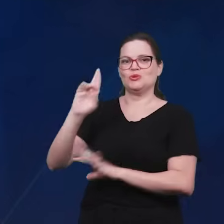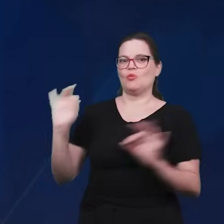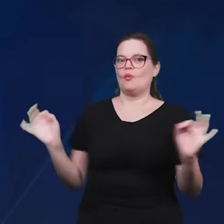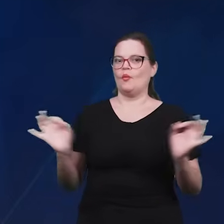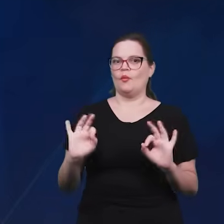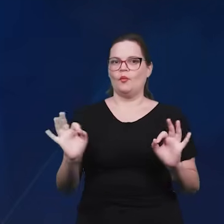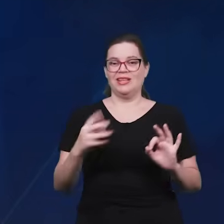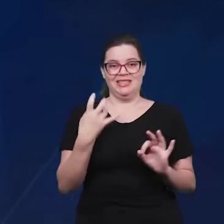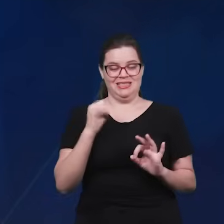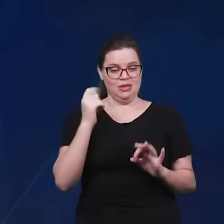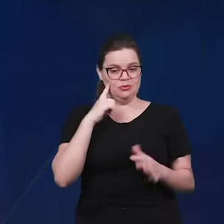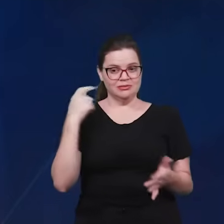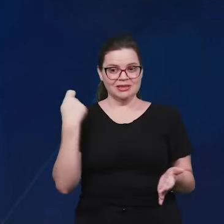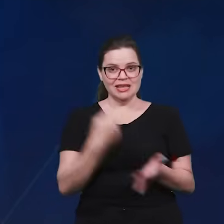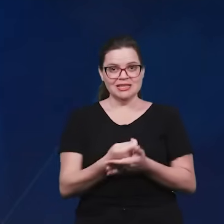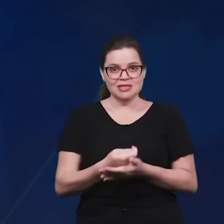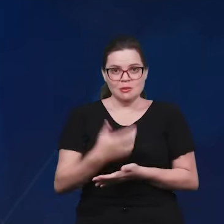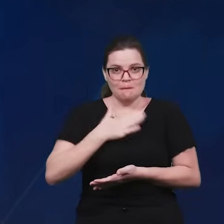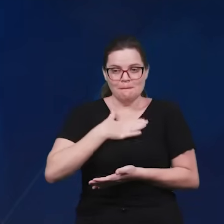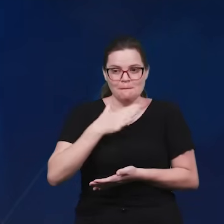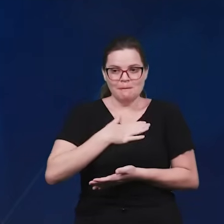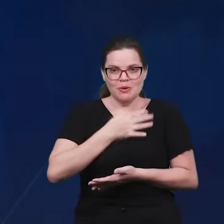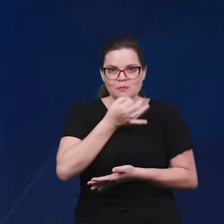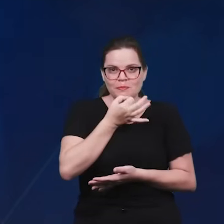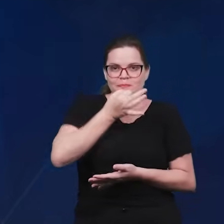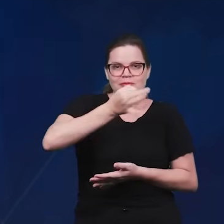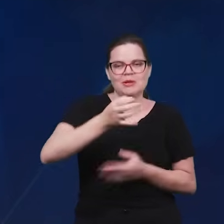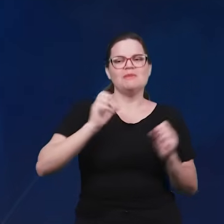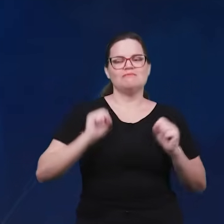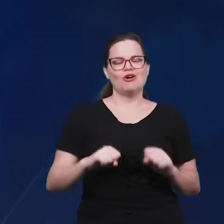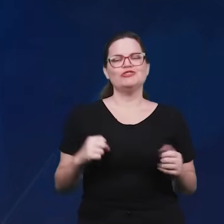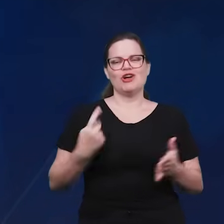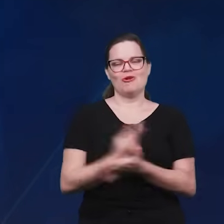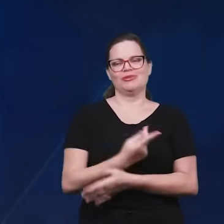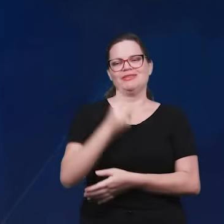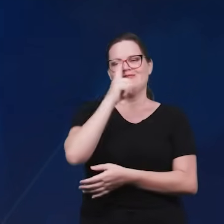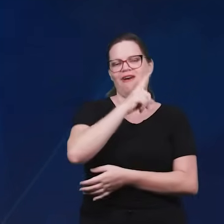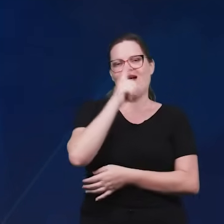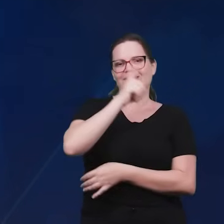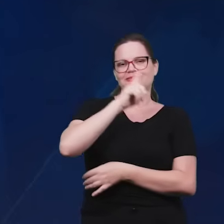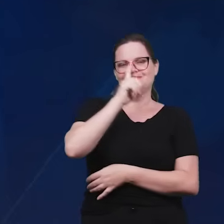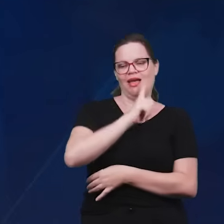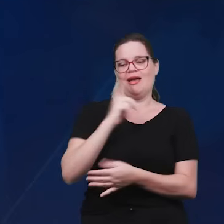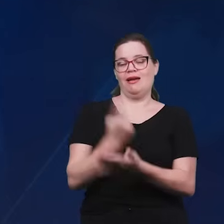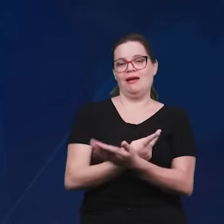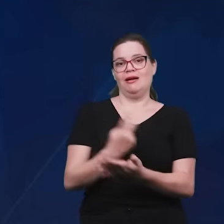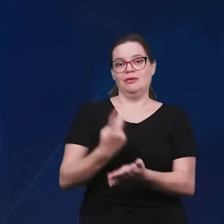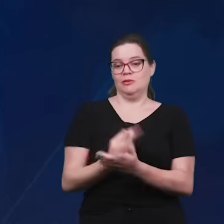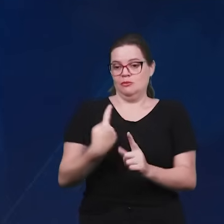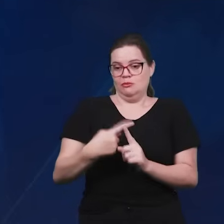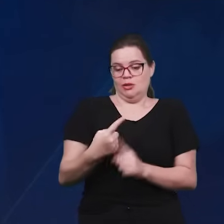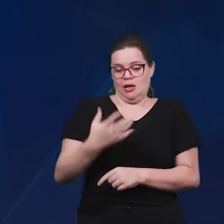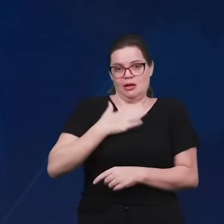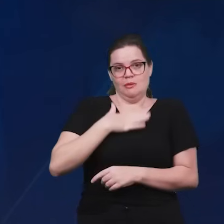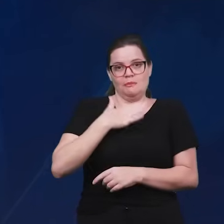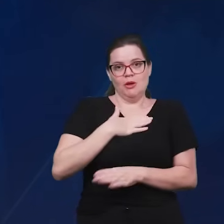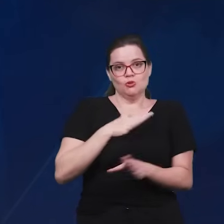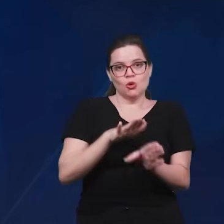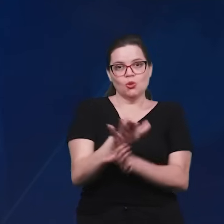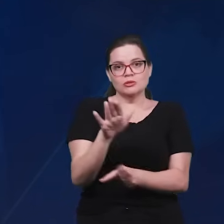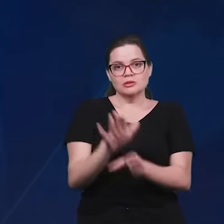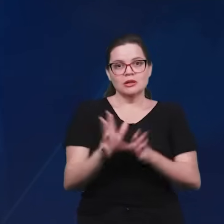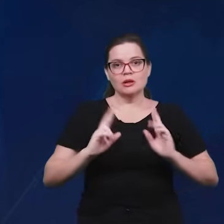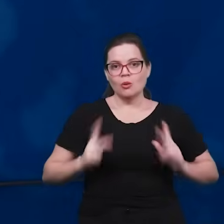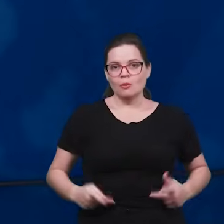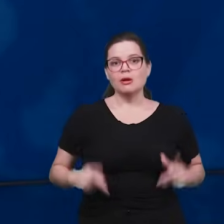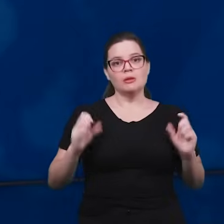dar errado. Os conselhos humanos, eles são falhos e muitas vezes até